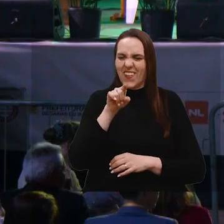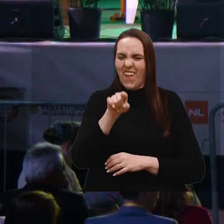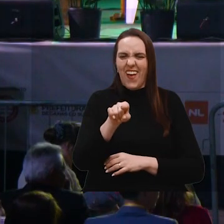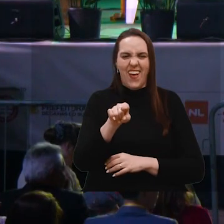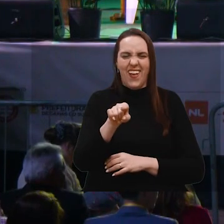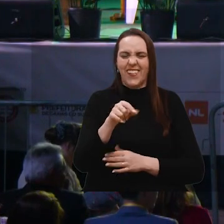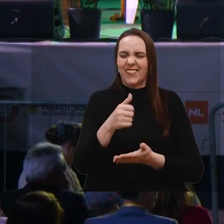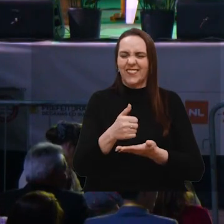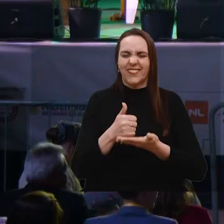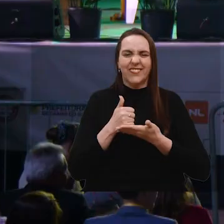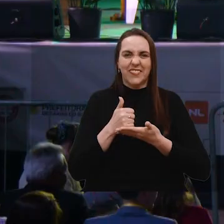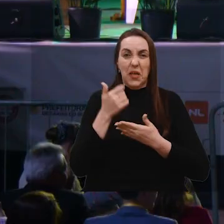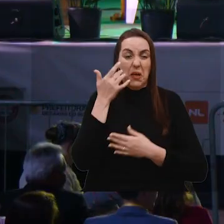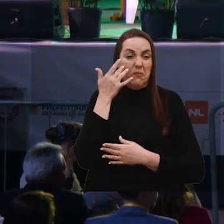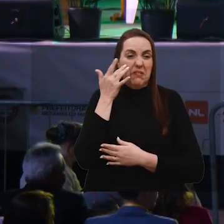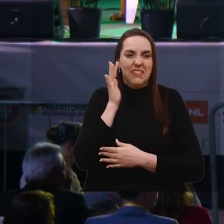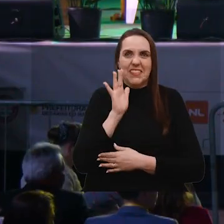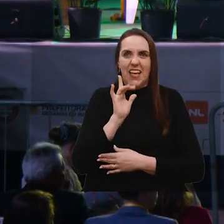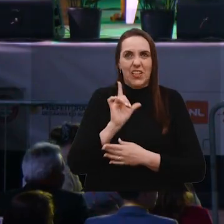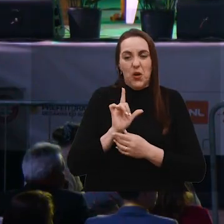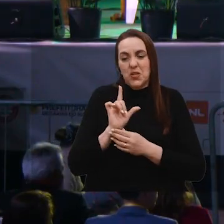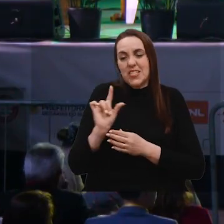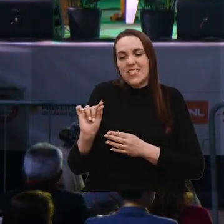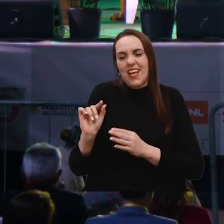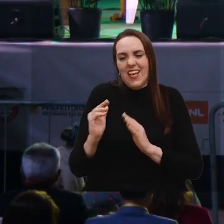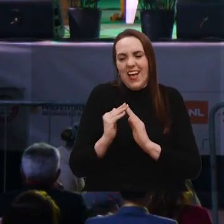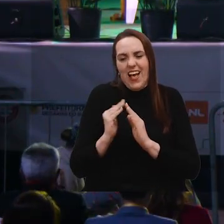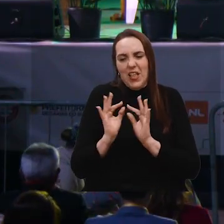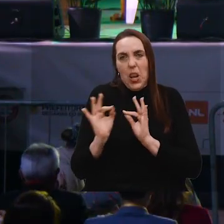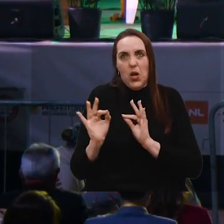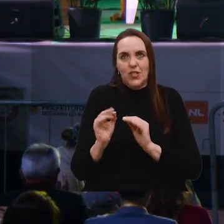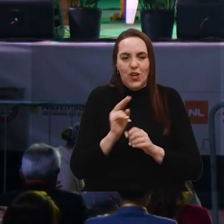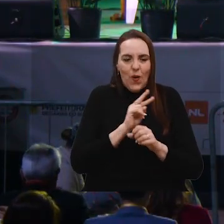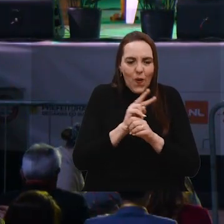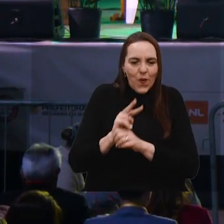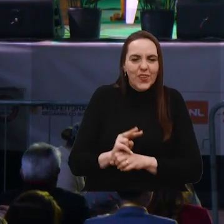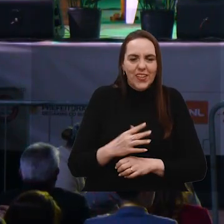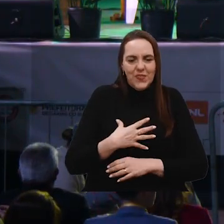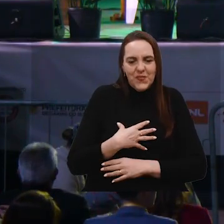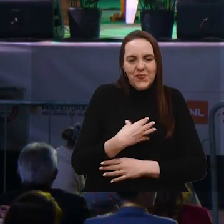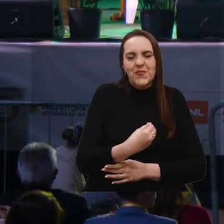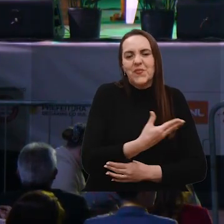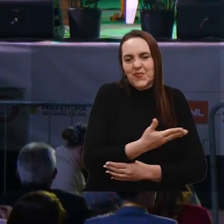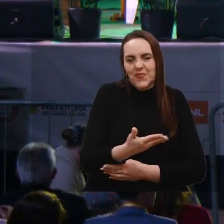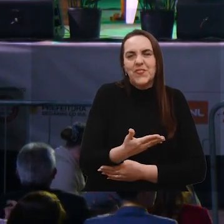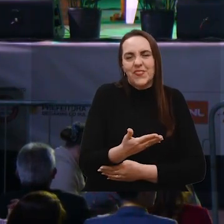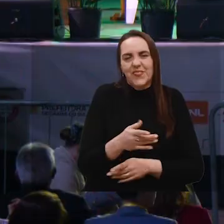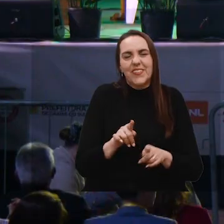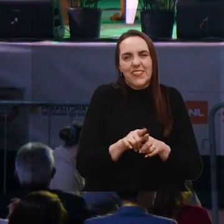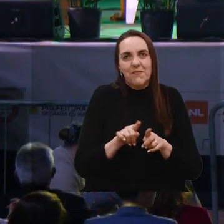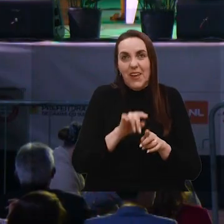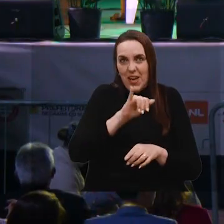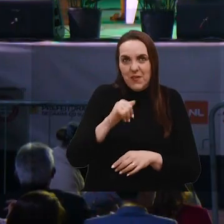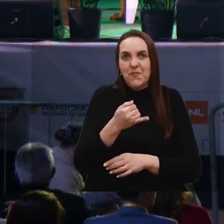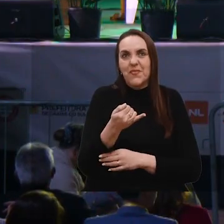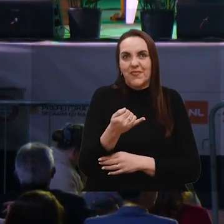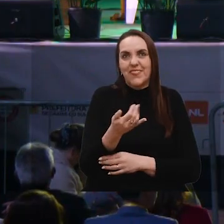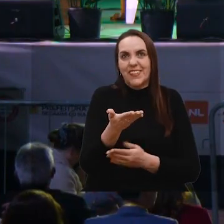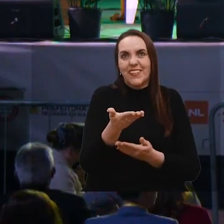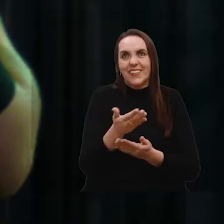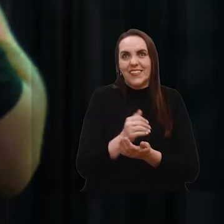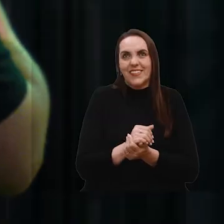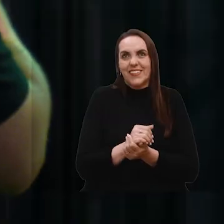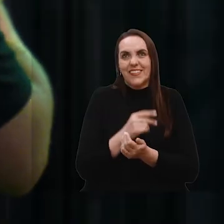Eu tenho certeza que se não fosse ela, eu nem saía muito longe de casa, cuidando dos guris. E aproveito